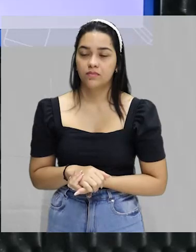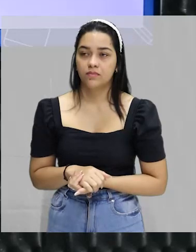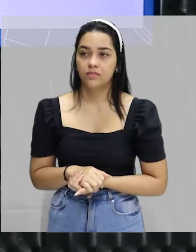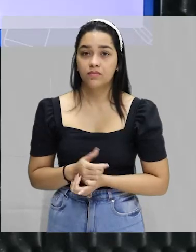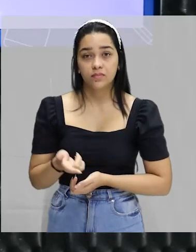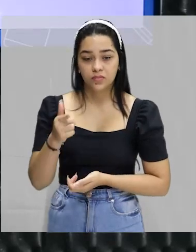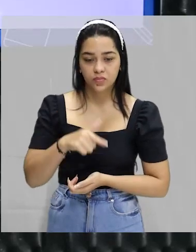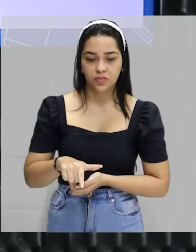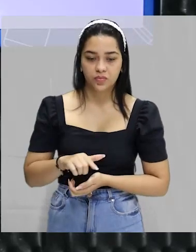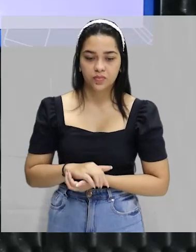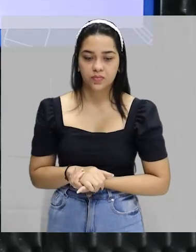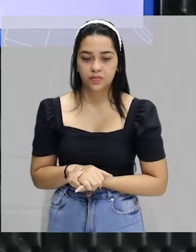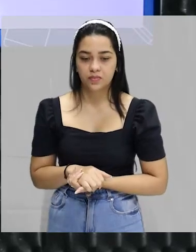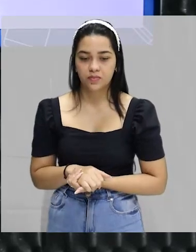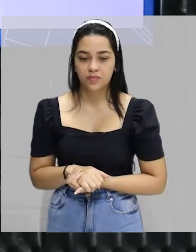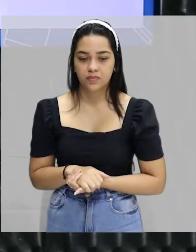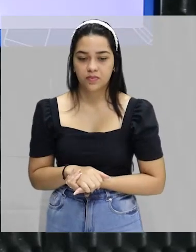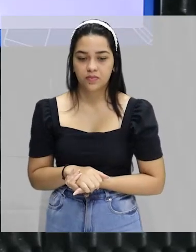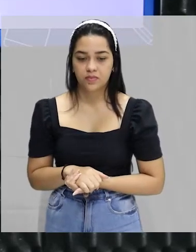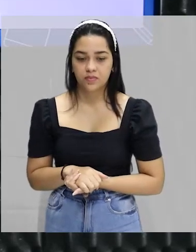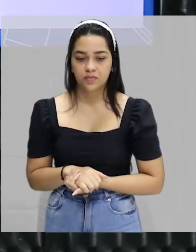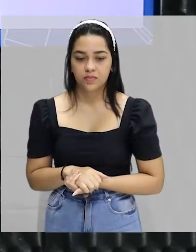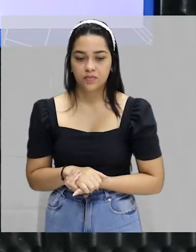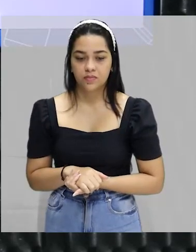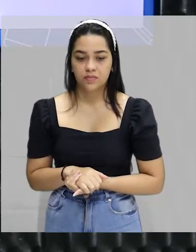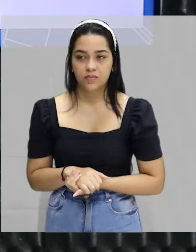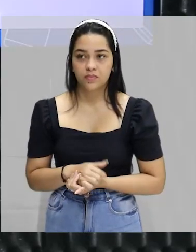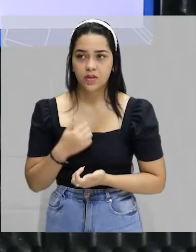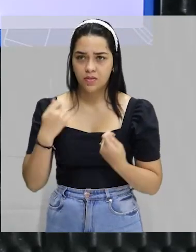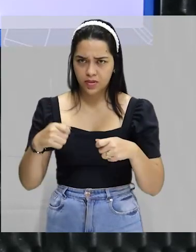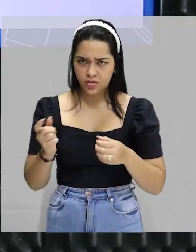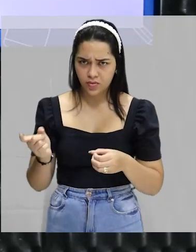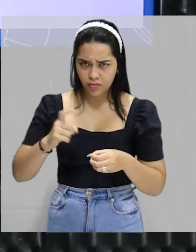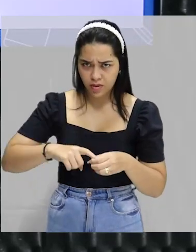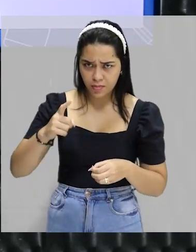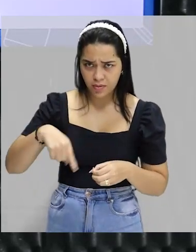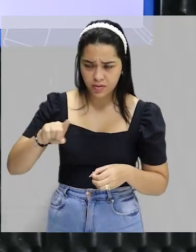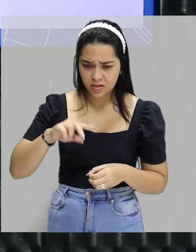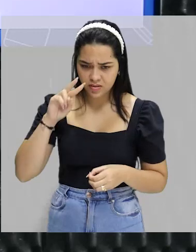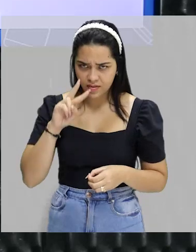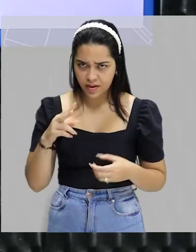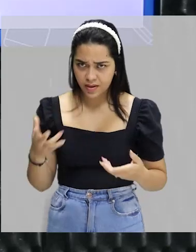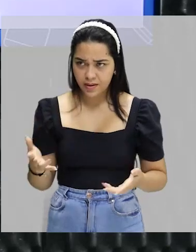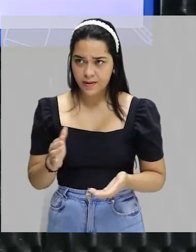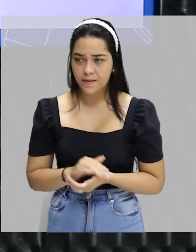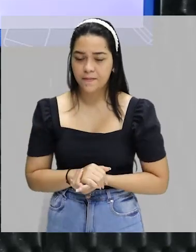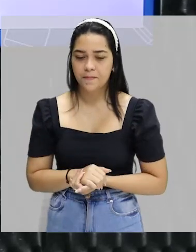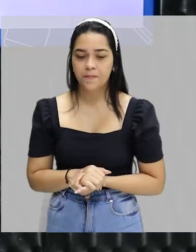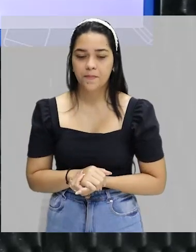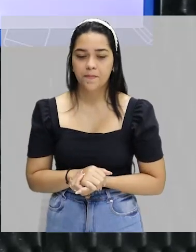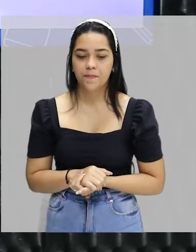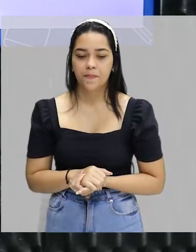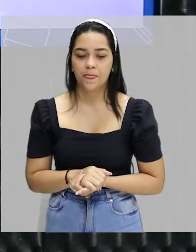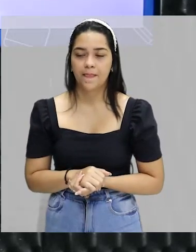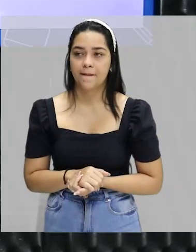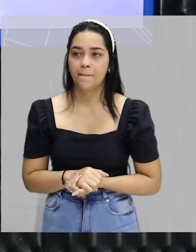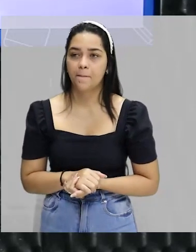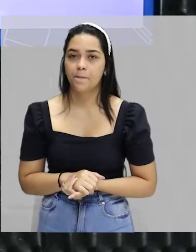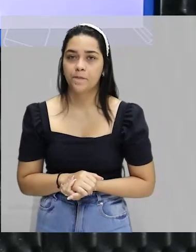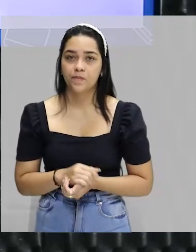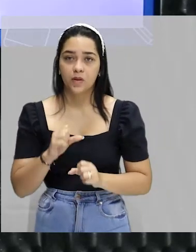Mais uma questão. Assinale. Eu preciso voltar para vocês reverem as outras? Eu passei rápido? Então, aqui,